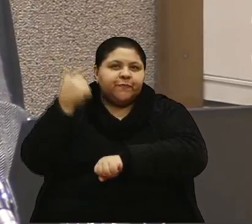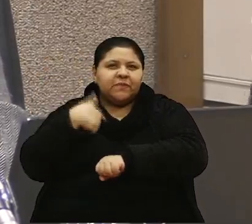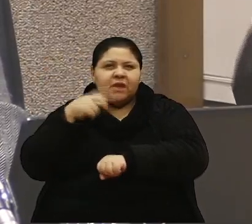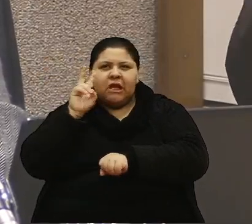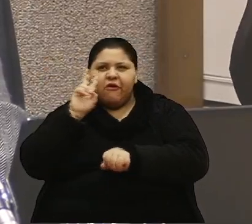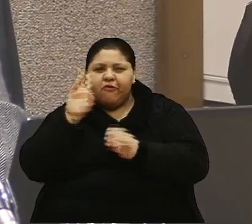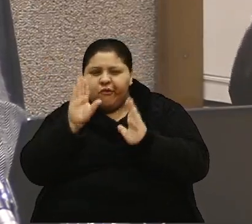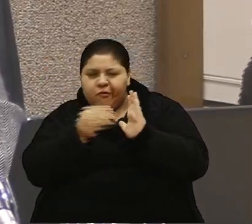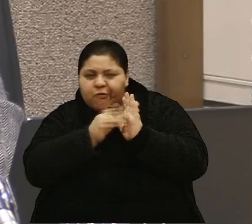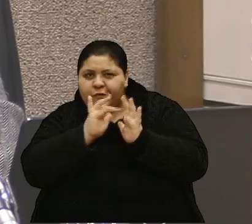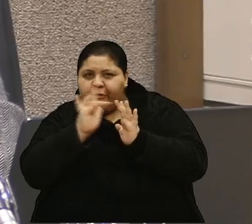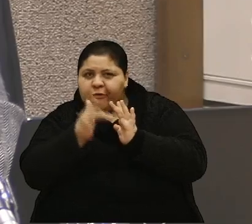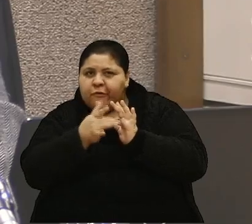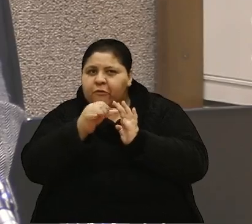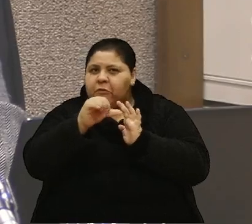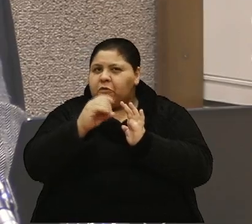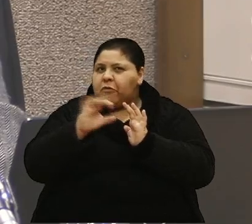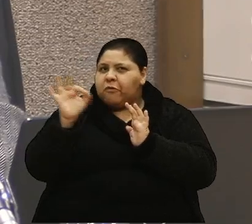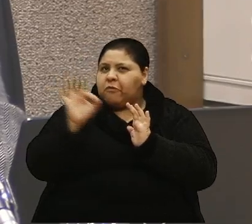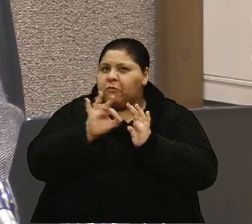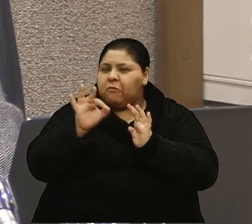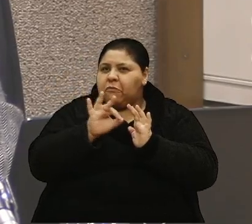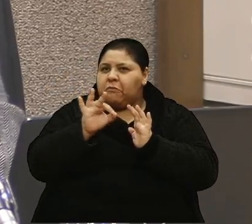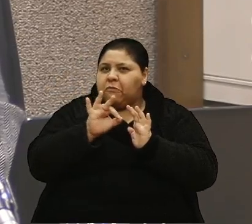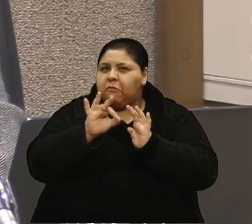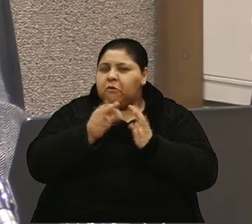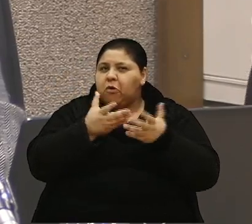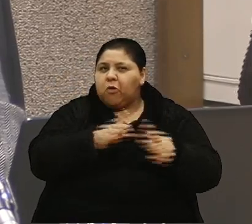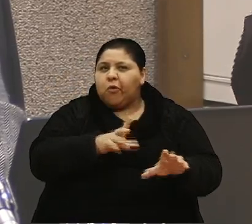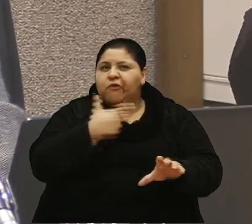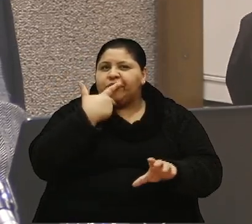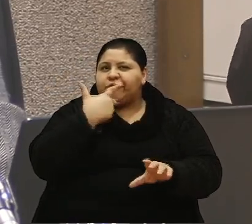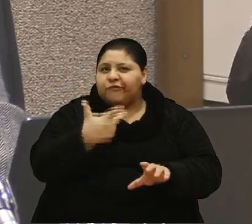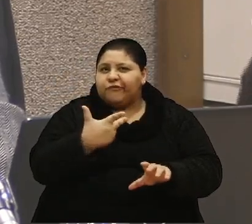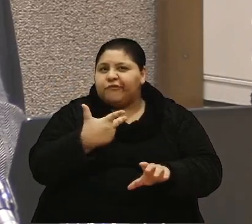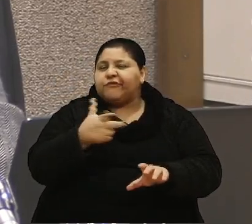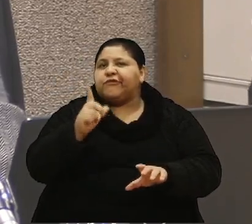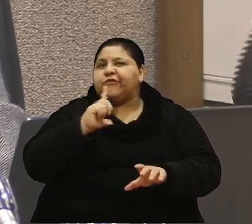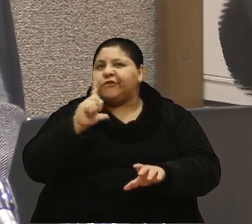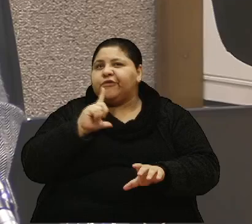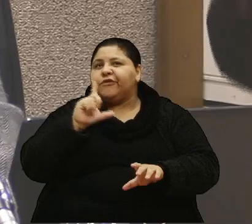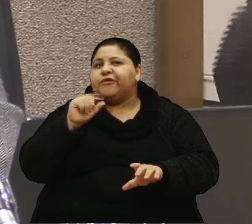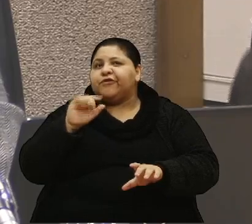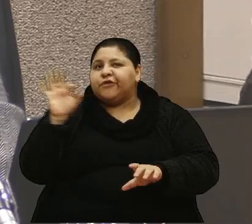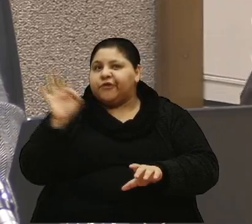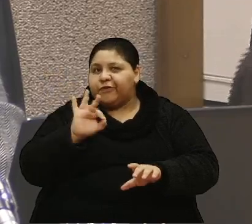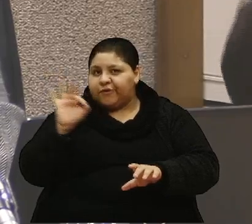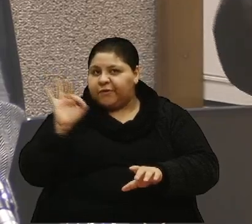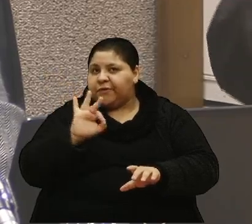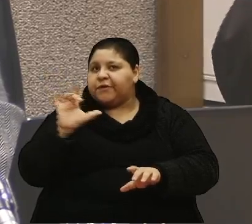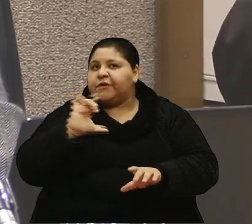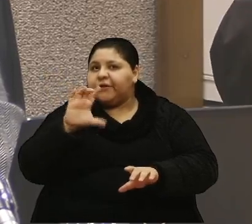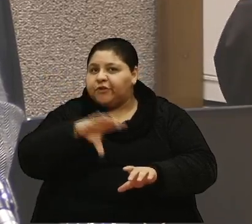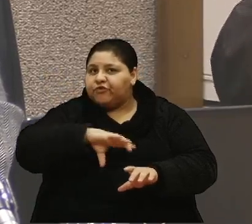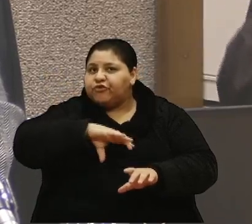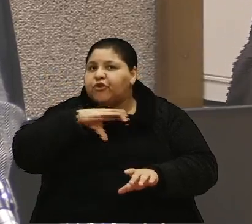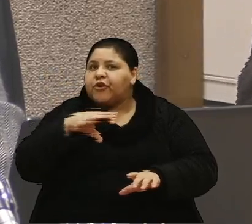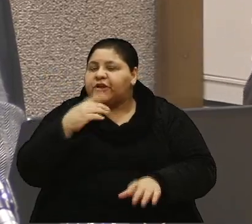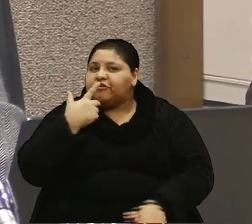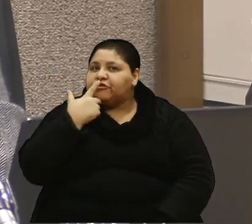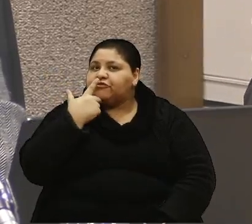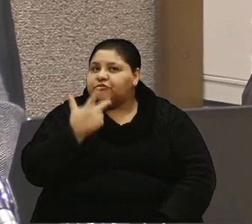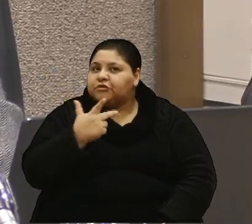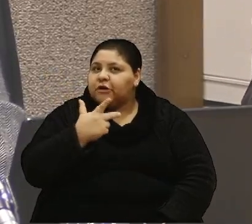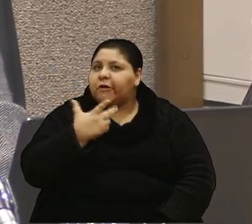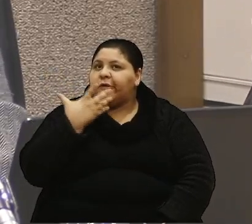né? 90% condenando a fala e vai ter lá os 10% que tem coragem de se manifestar